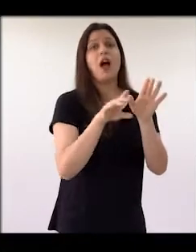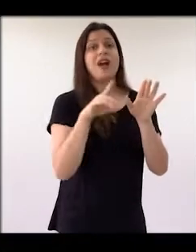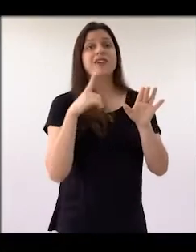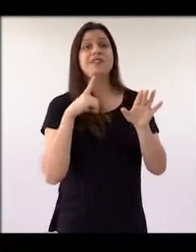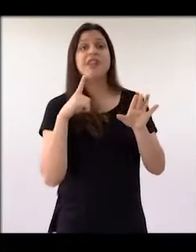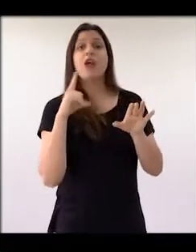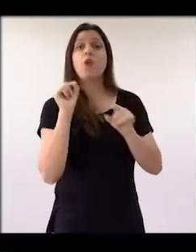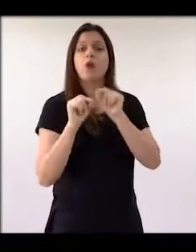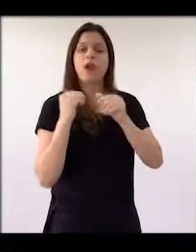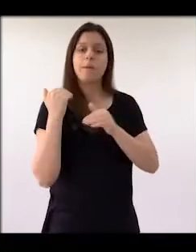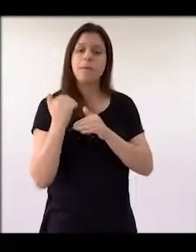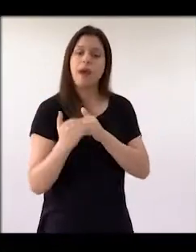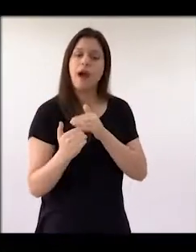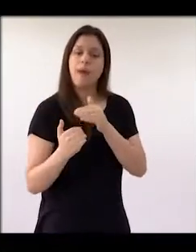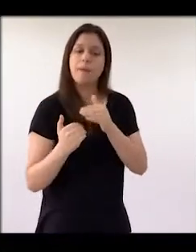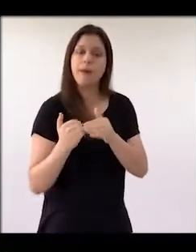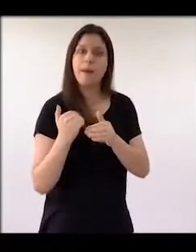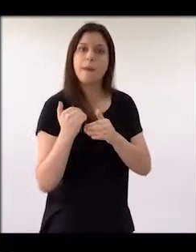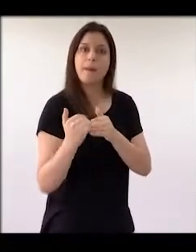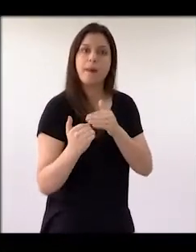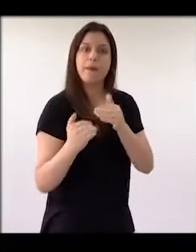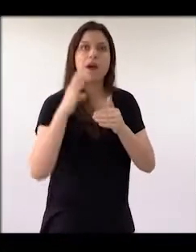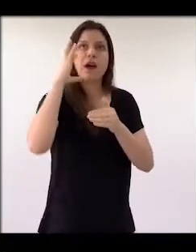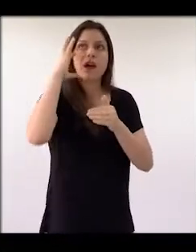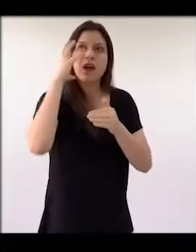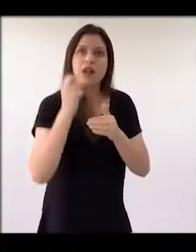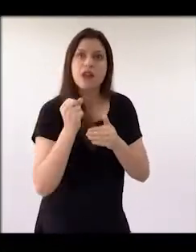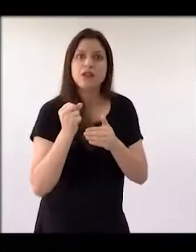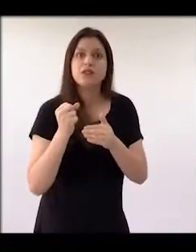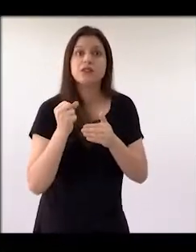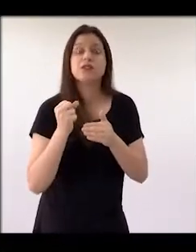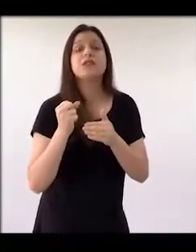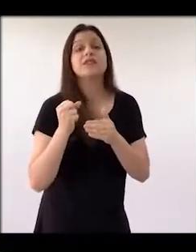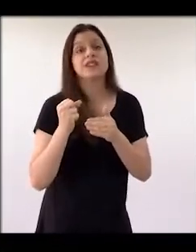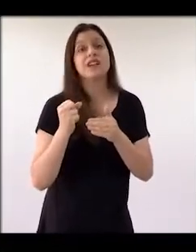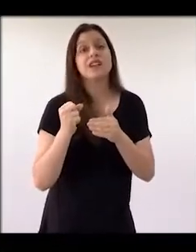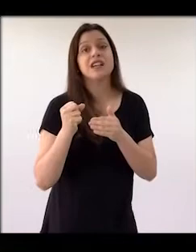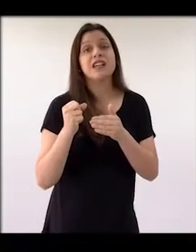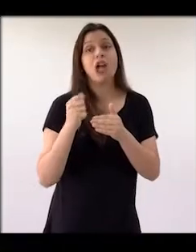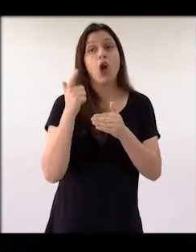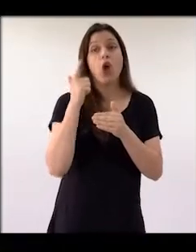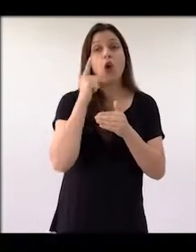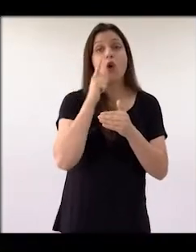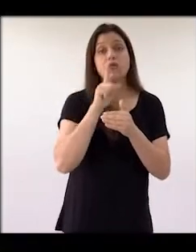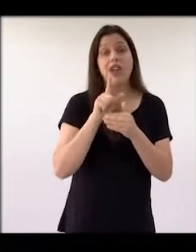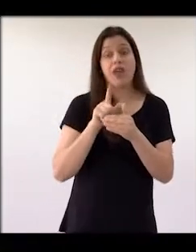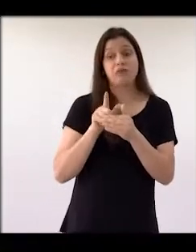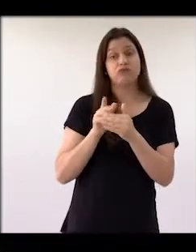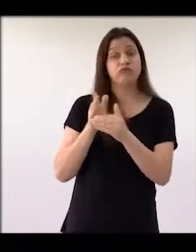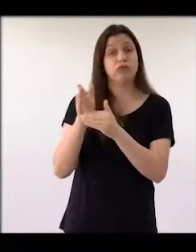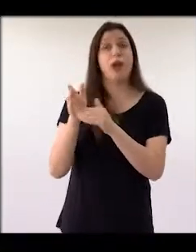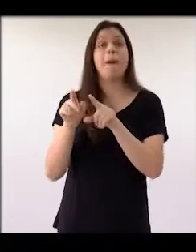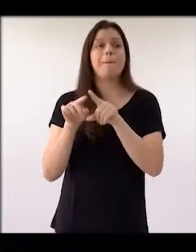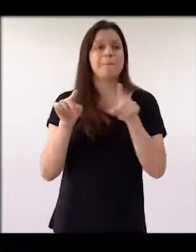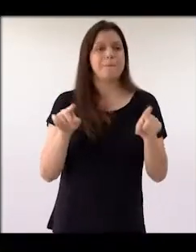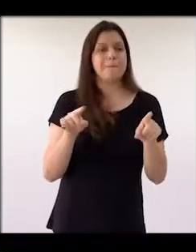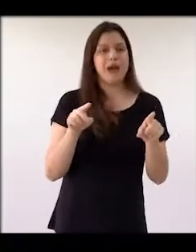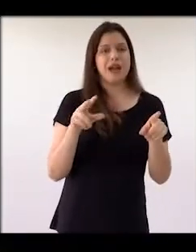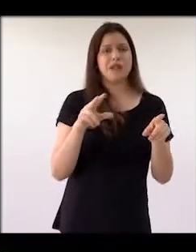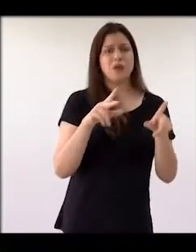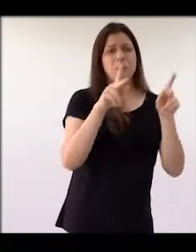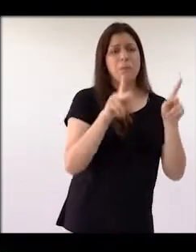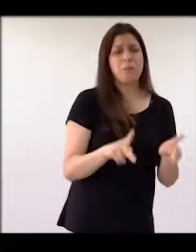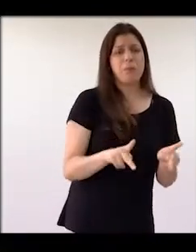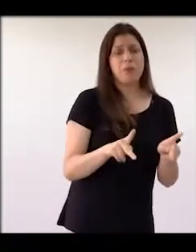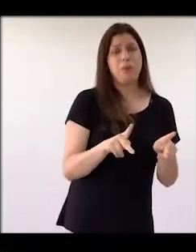tomada de decisão mais lenta, mais eficaz, né? Ele vai, de certa forma, atingir o público por ter uma disponibilidade maior,